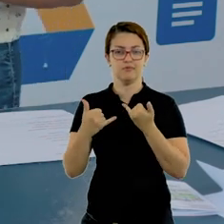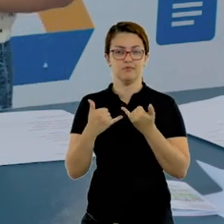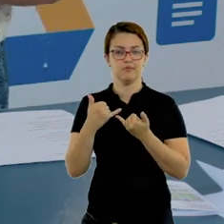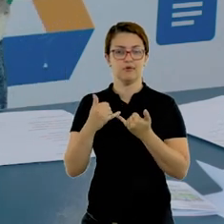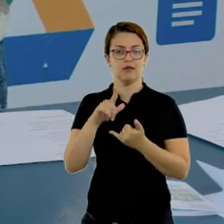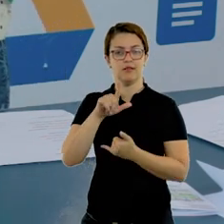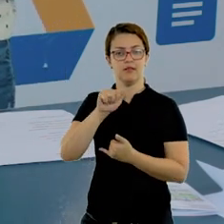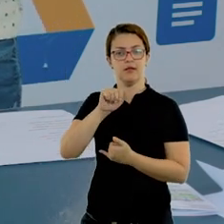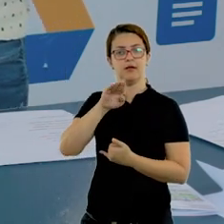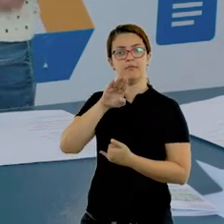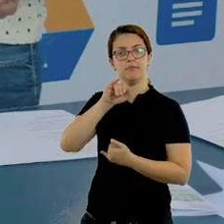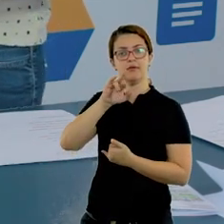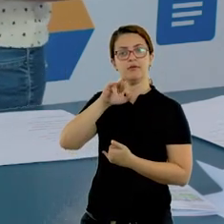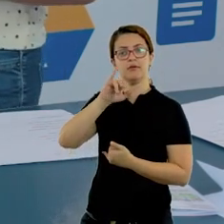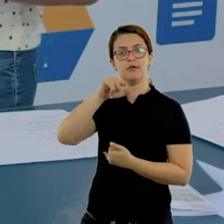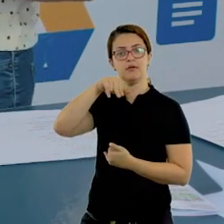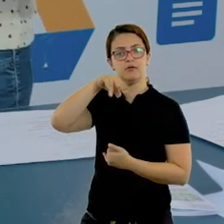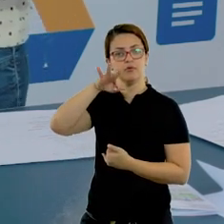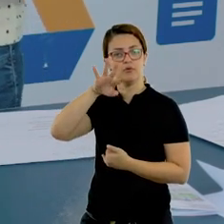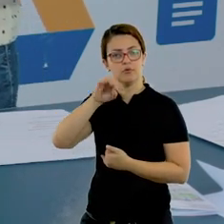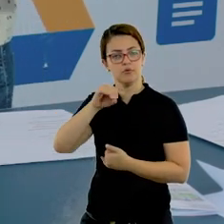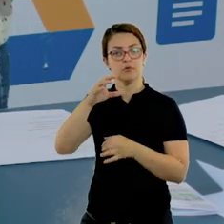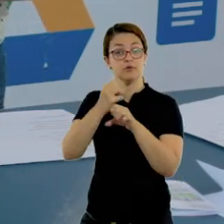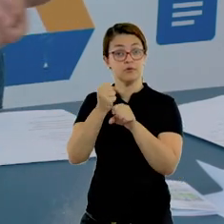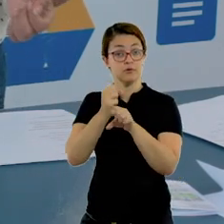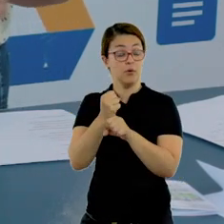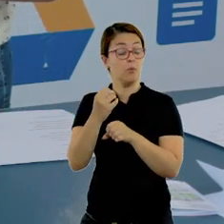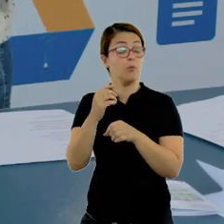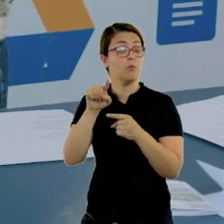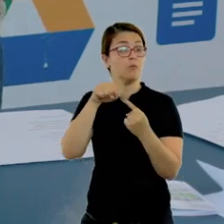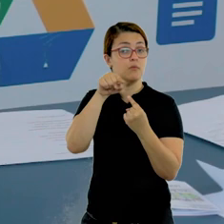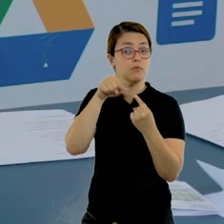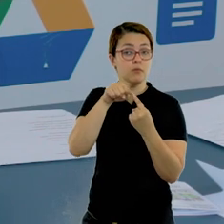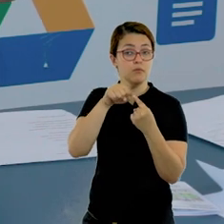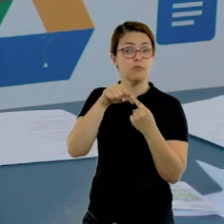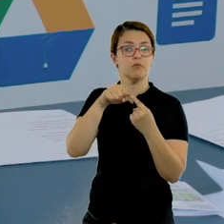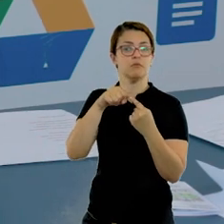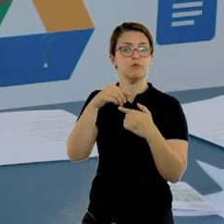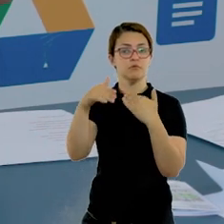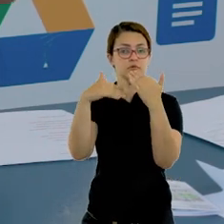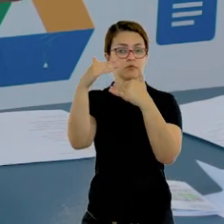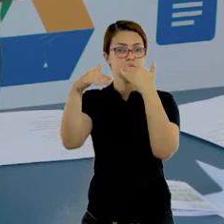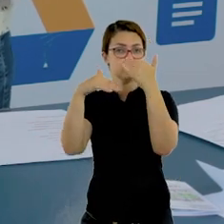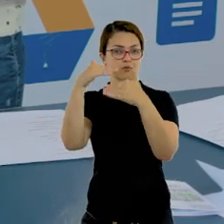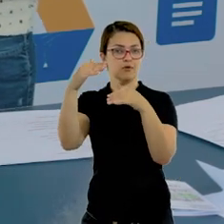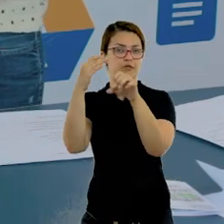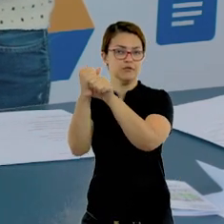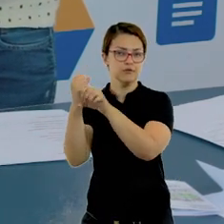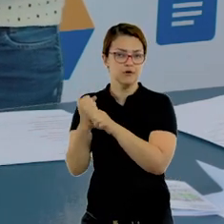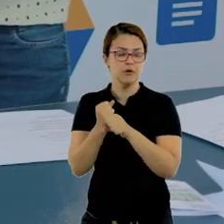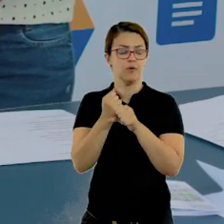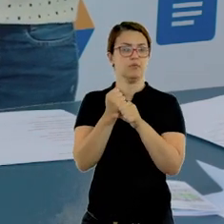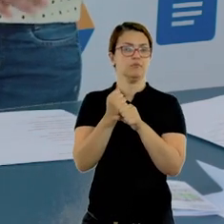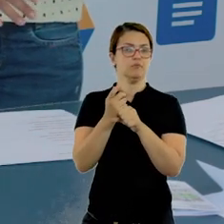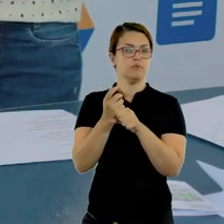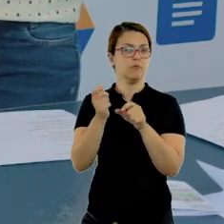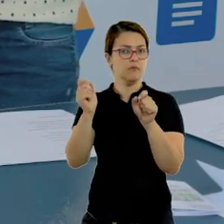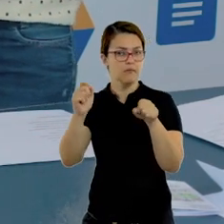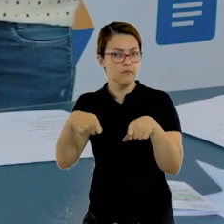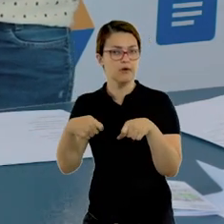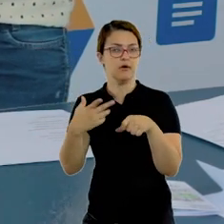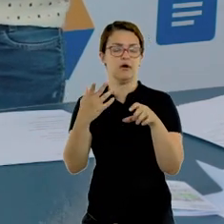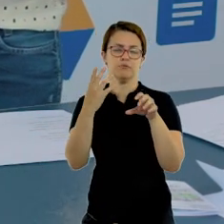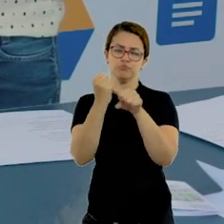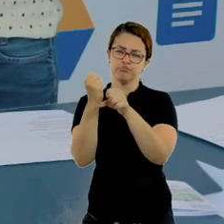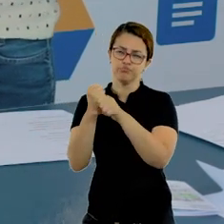jogo Labirinto da Adição, tá? Qual é o objetivo desse jogo? É desenvolver o cálculo mental na operação de adição, ou seja, vocês